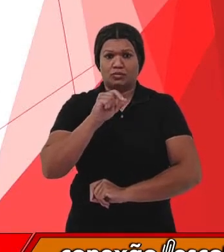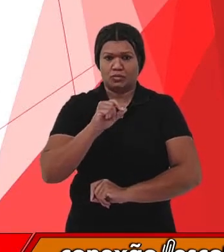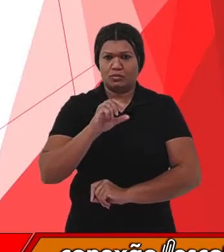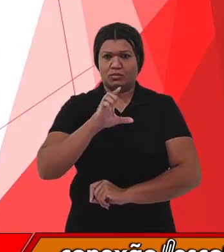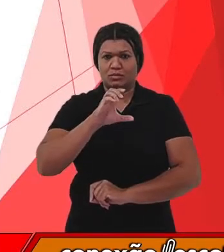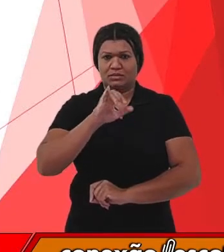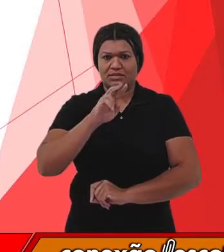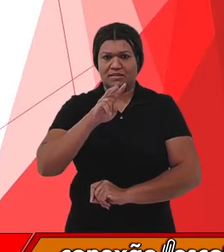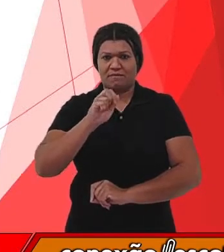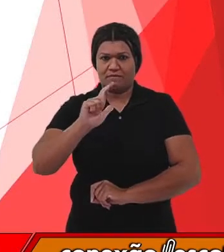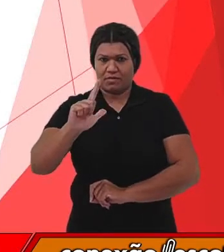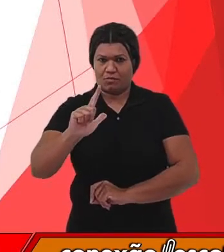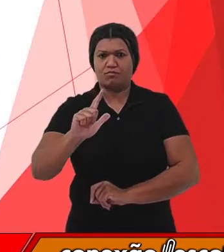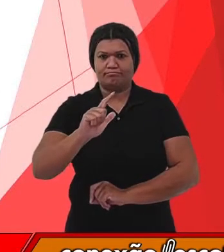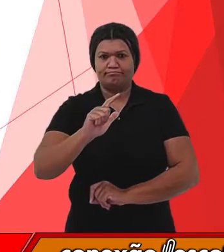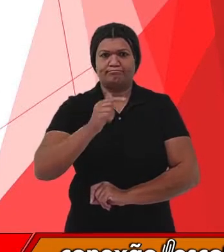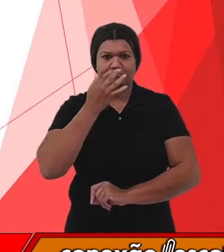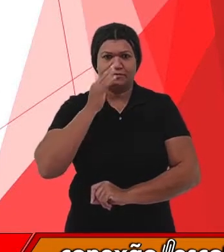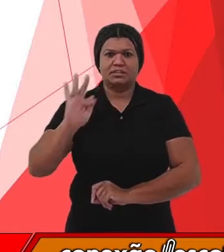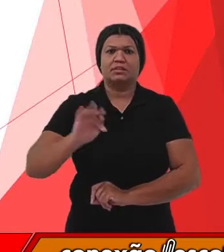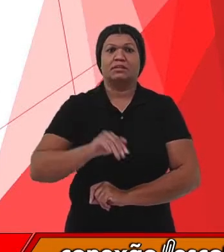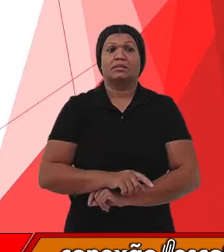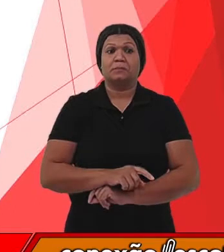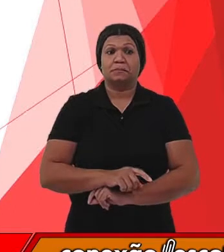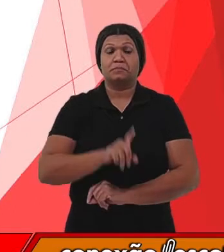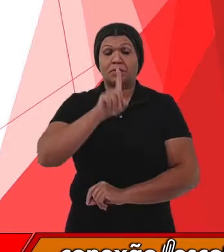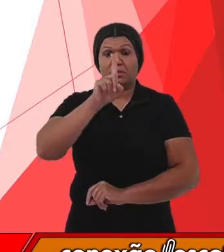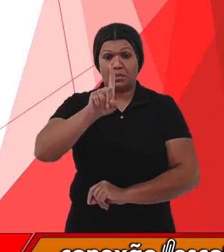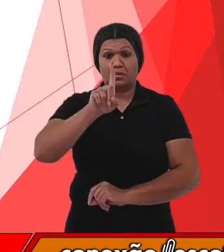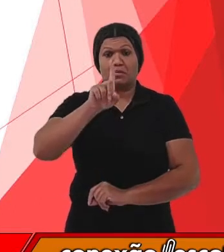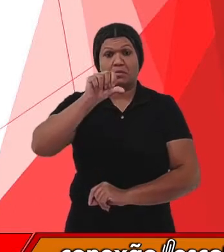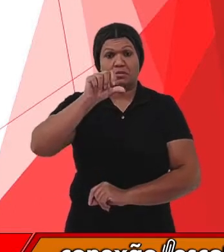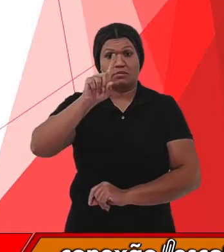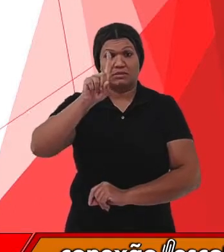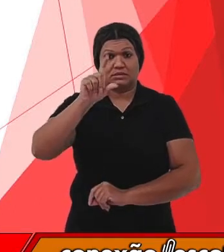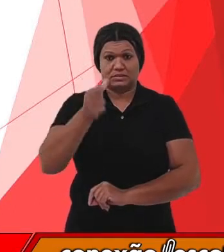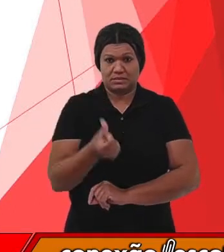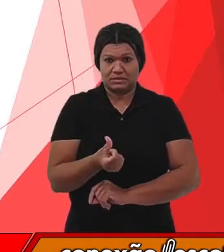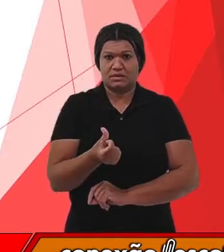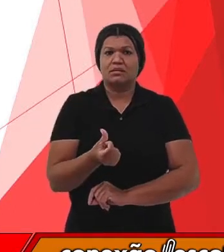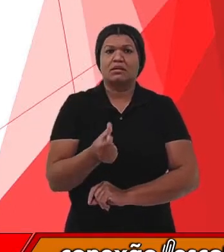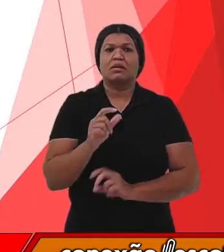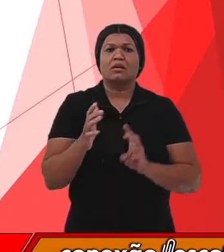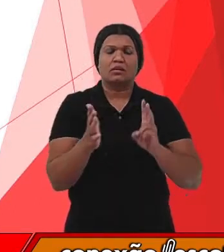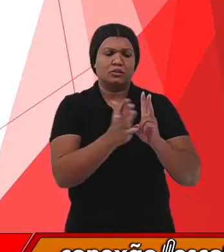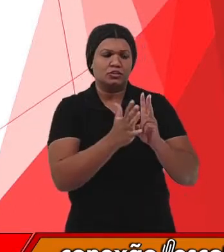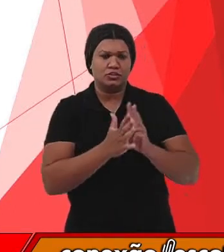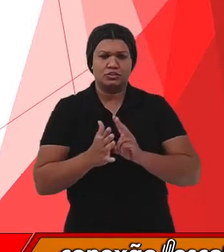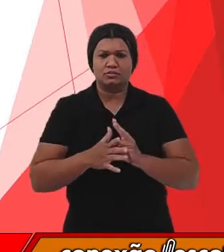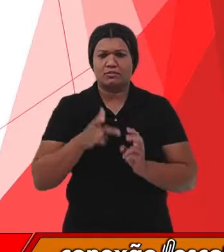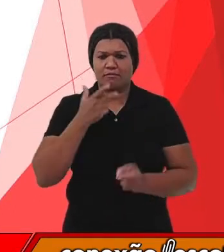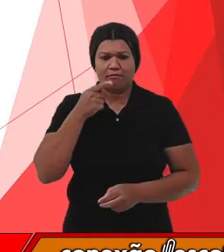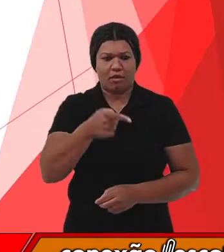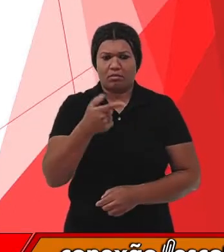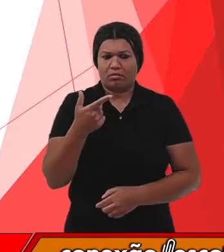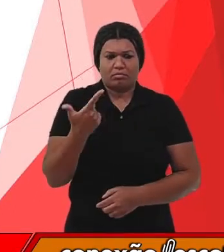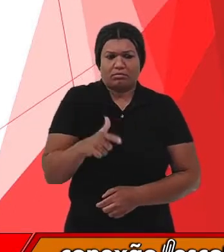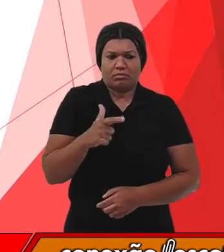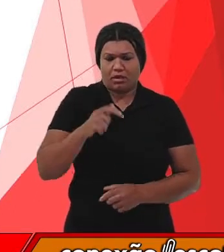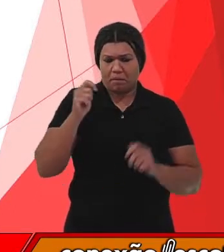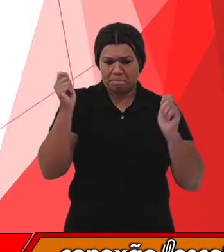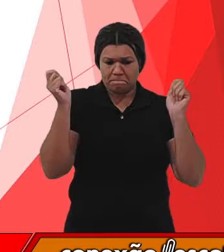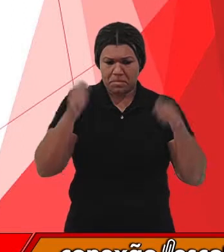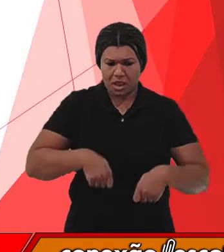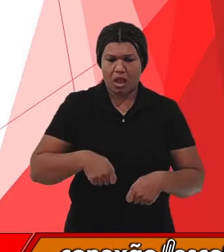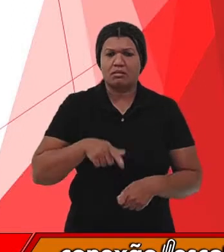1916, os indígenas foram considerados populações incapazes de exercerem seus direitos e